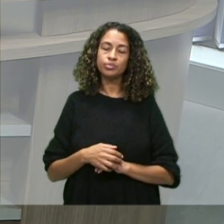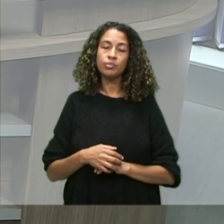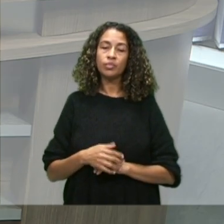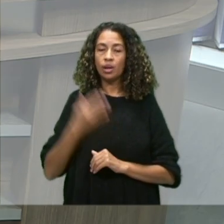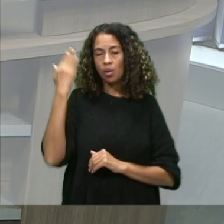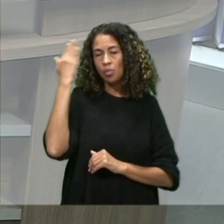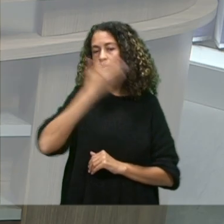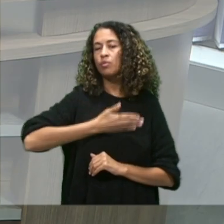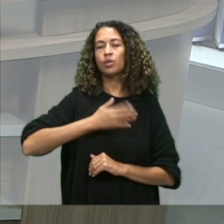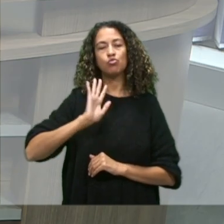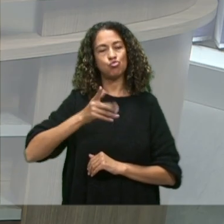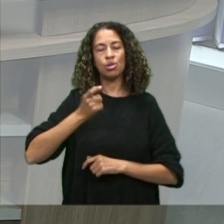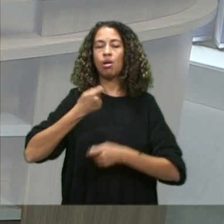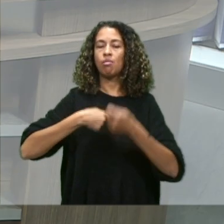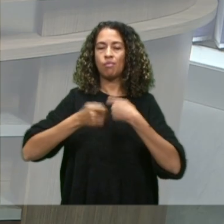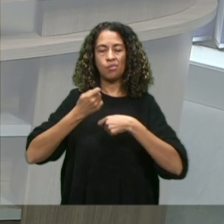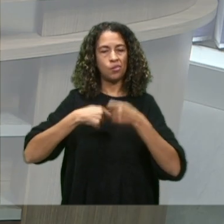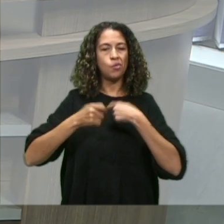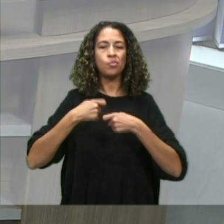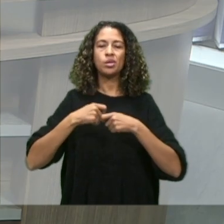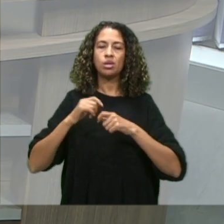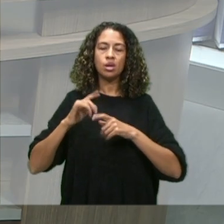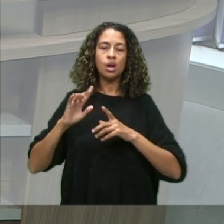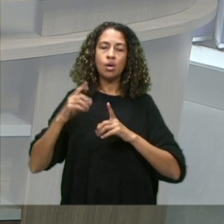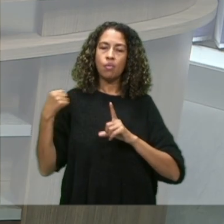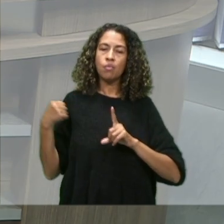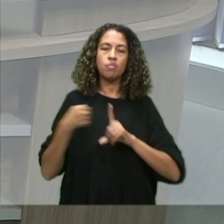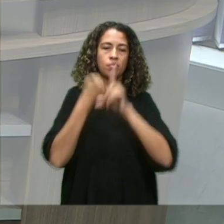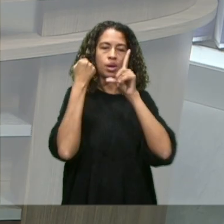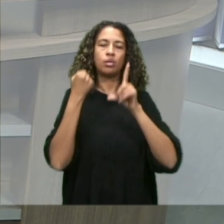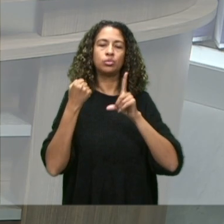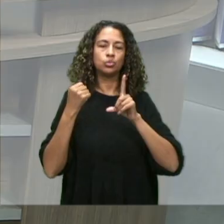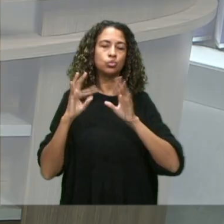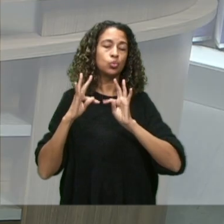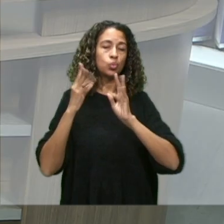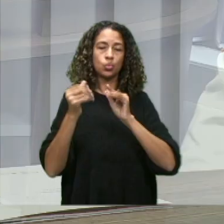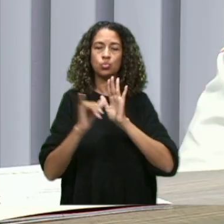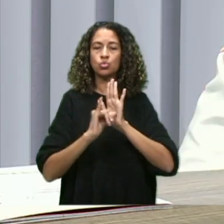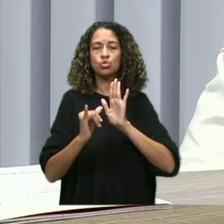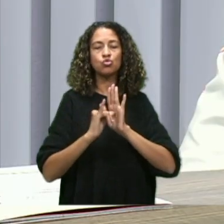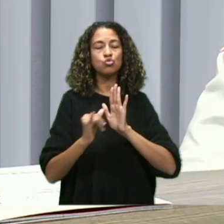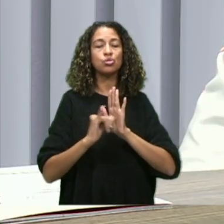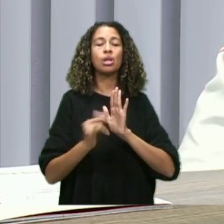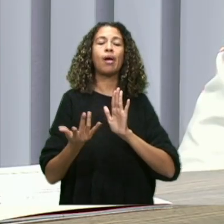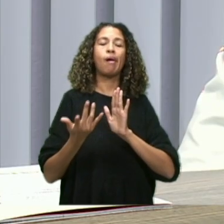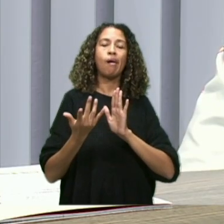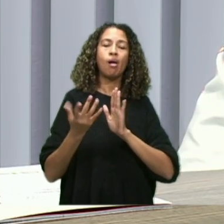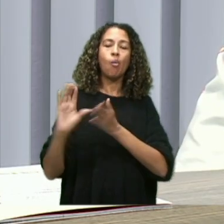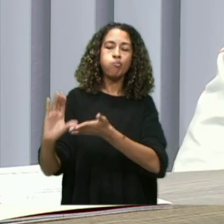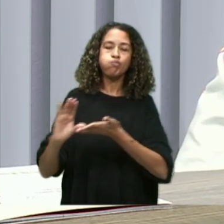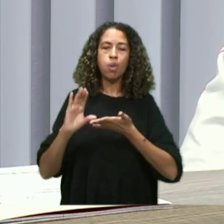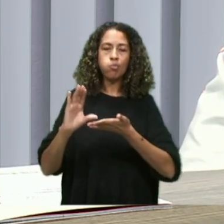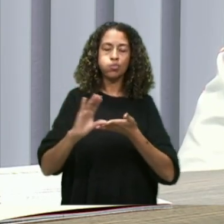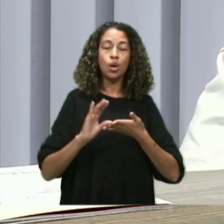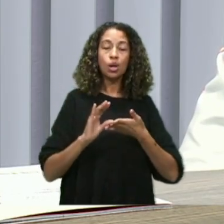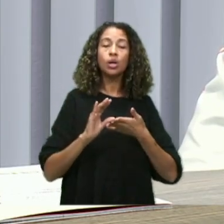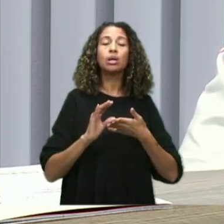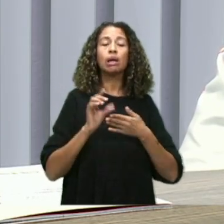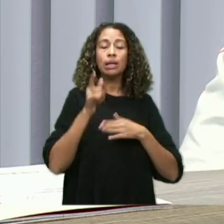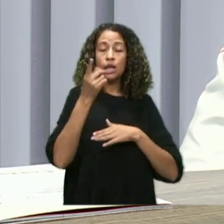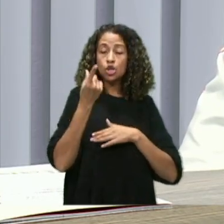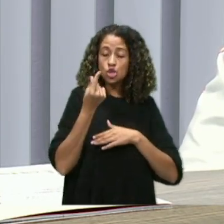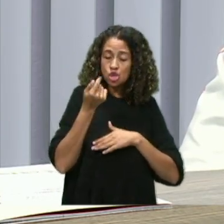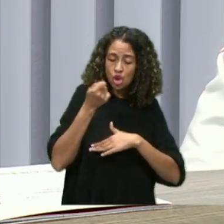comprovado economicamente, né? Tem toda a planilha de cálculos, isso está disponível assim, para cada R$1 que é investido